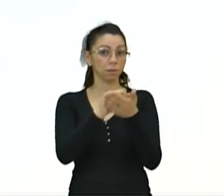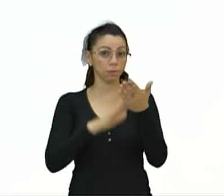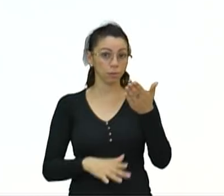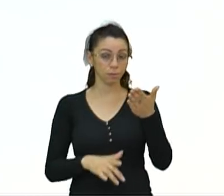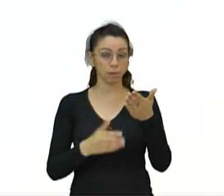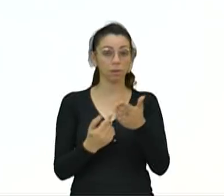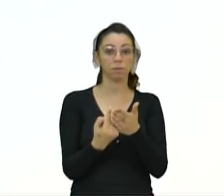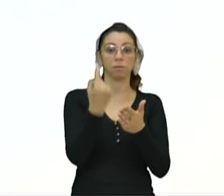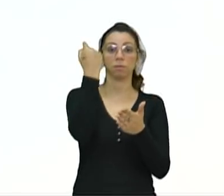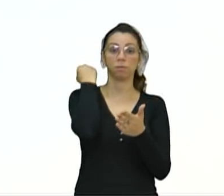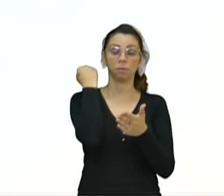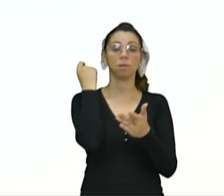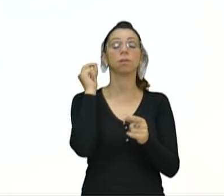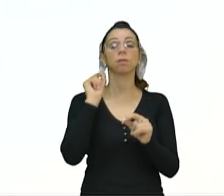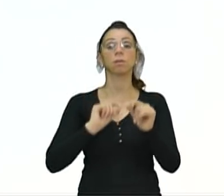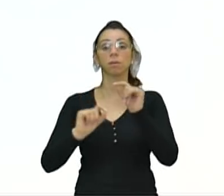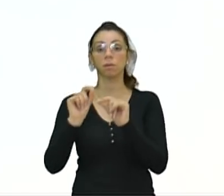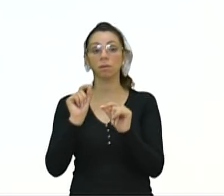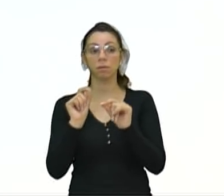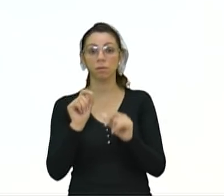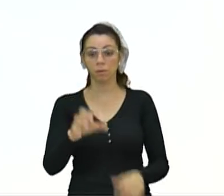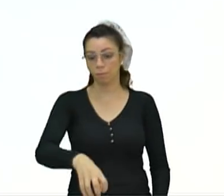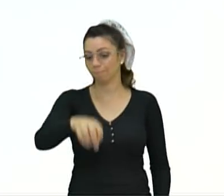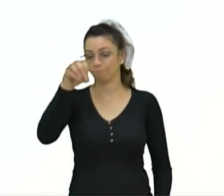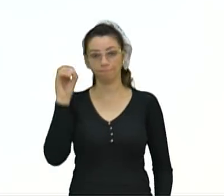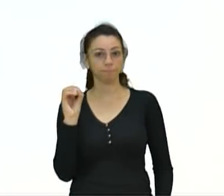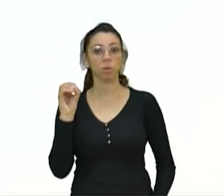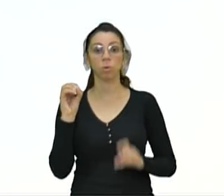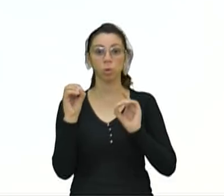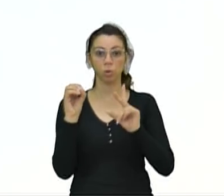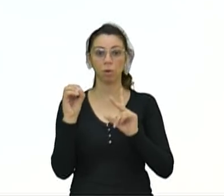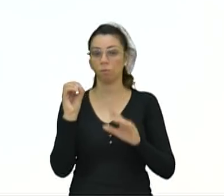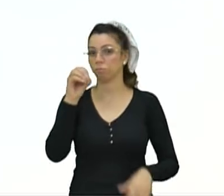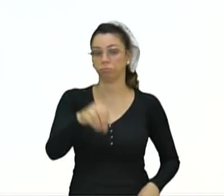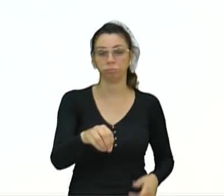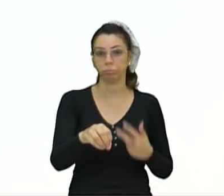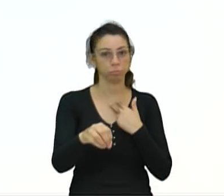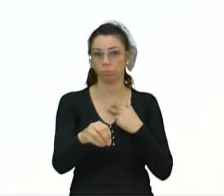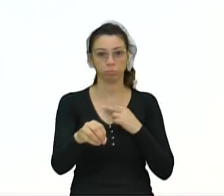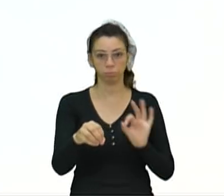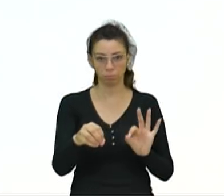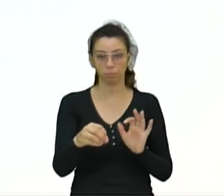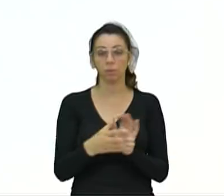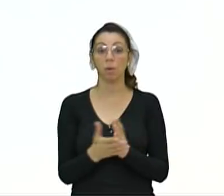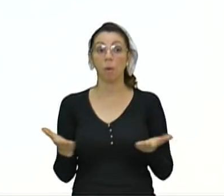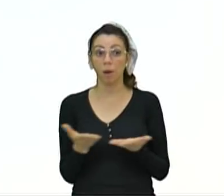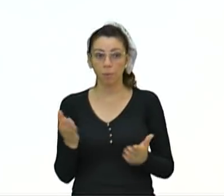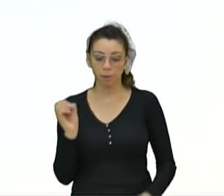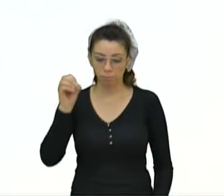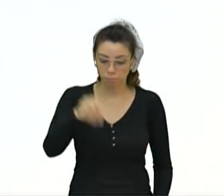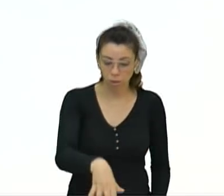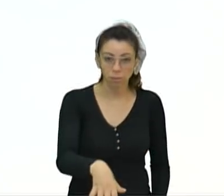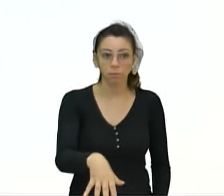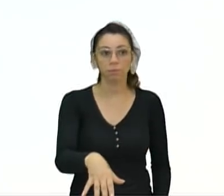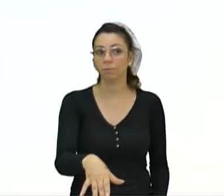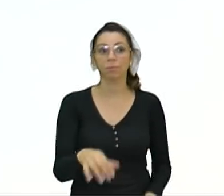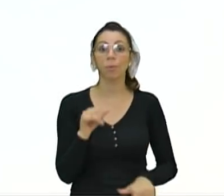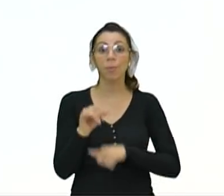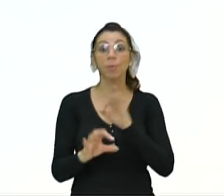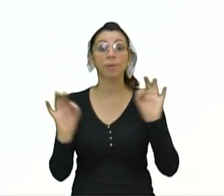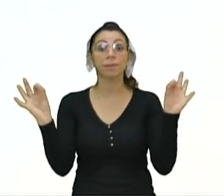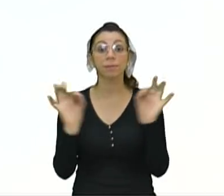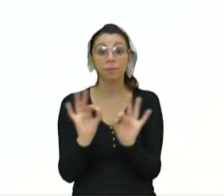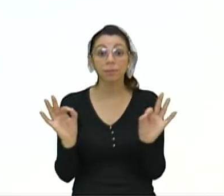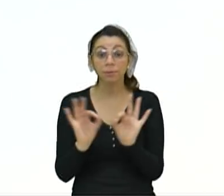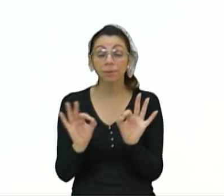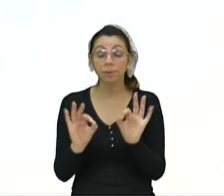da aula passada, que nós trabalhávamos sem reposição, tá bom? Então, a probabilidade da segunda ser azul não vai mudar. Por